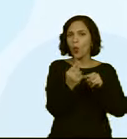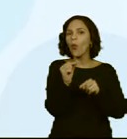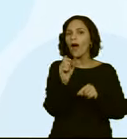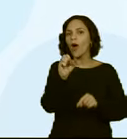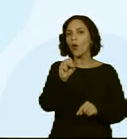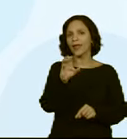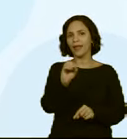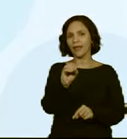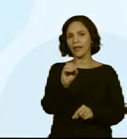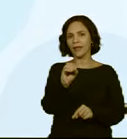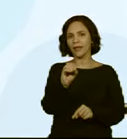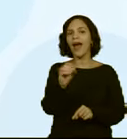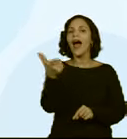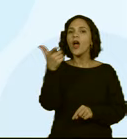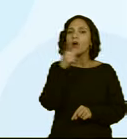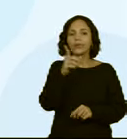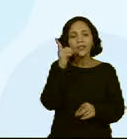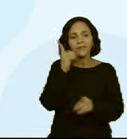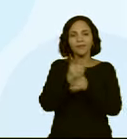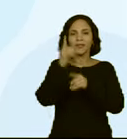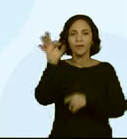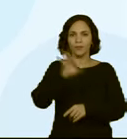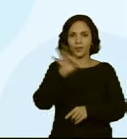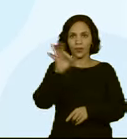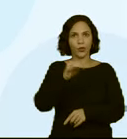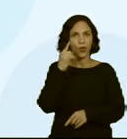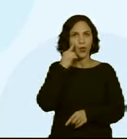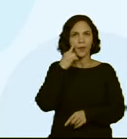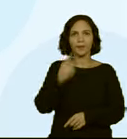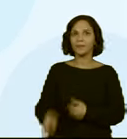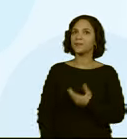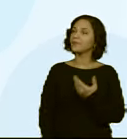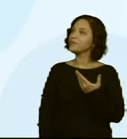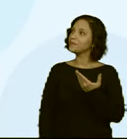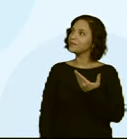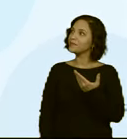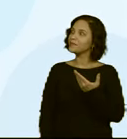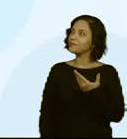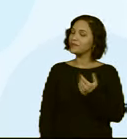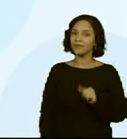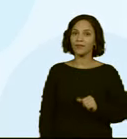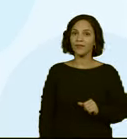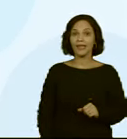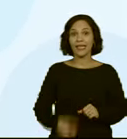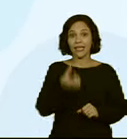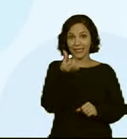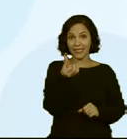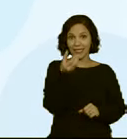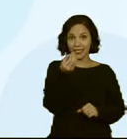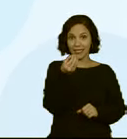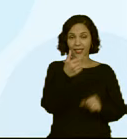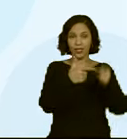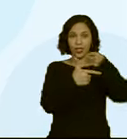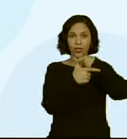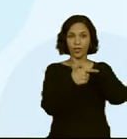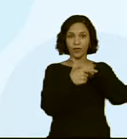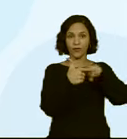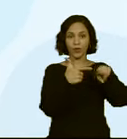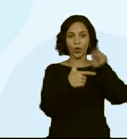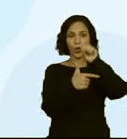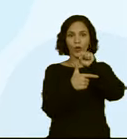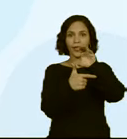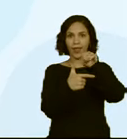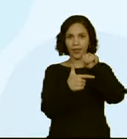chegar num percentual então 60 é dividido por 80 tá